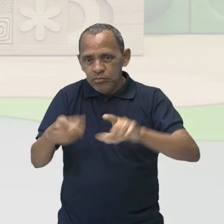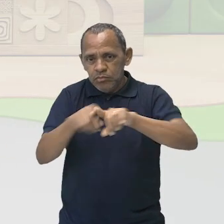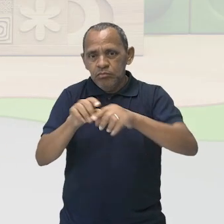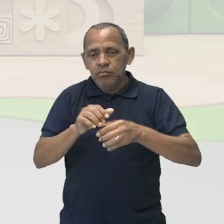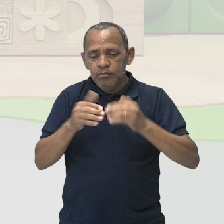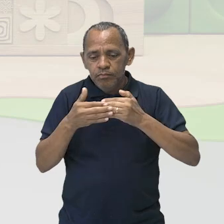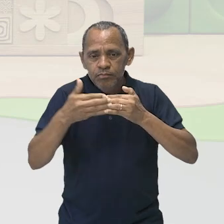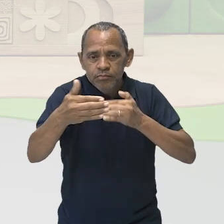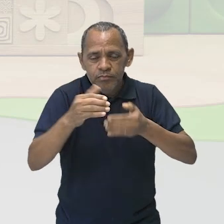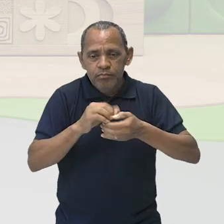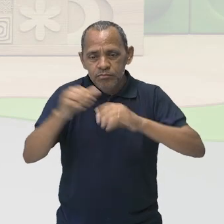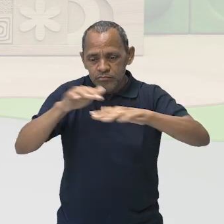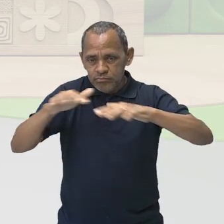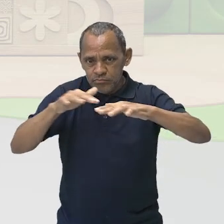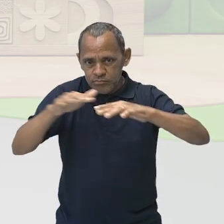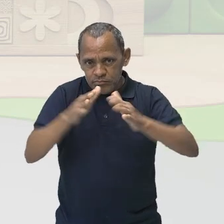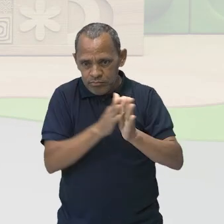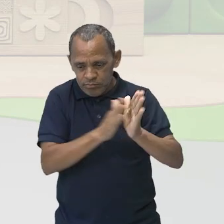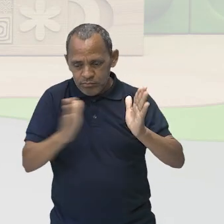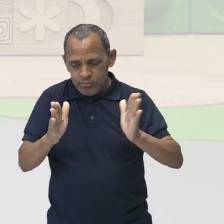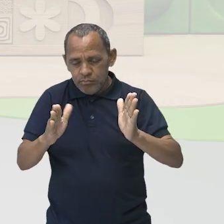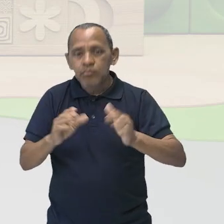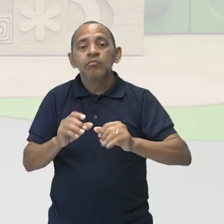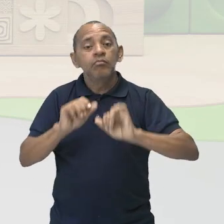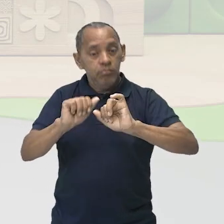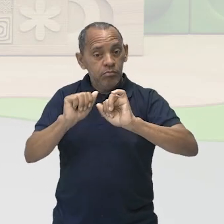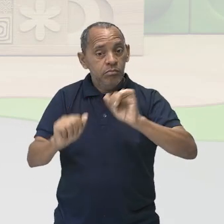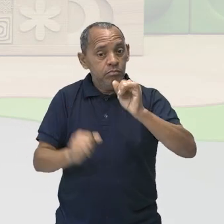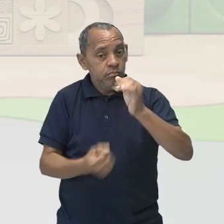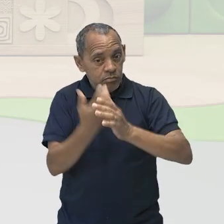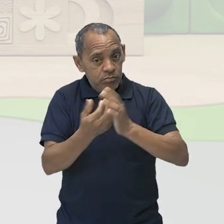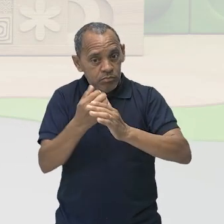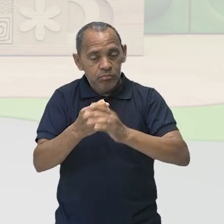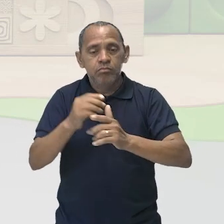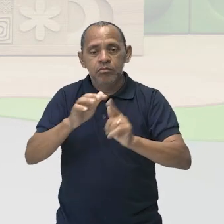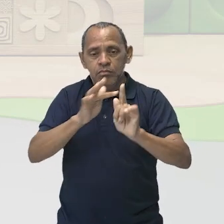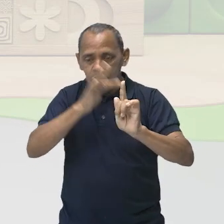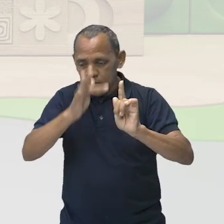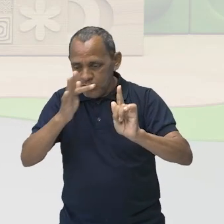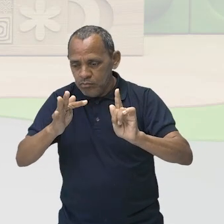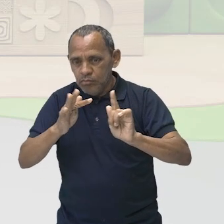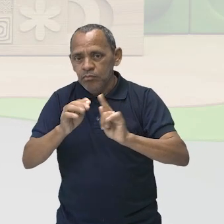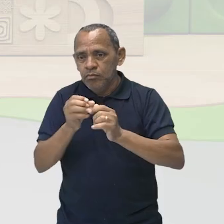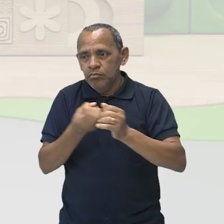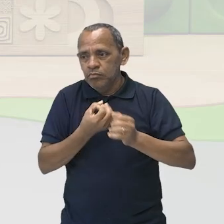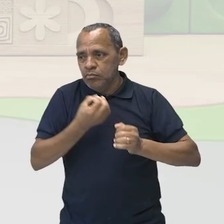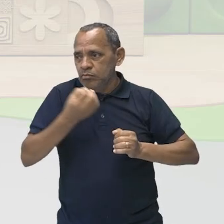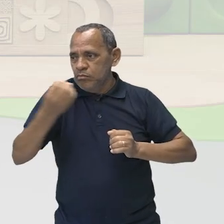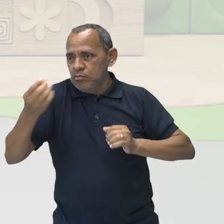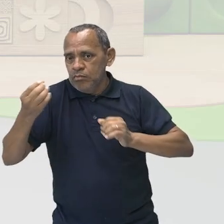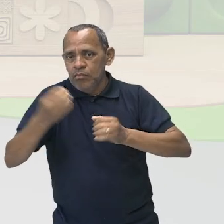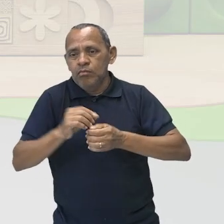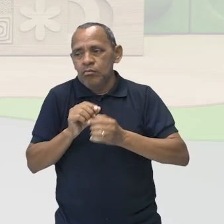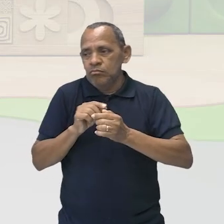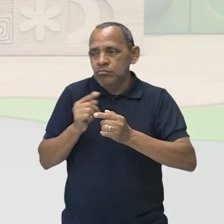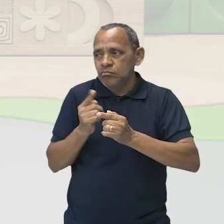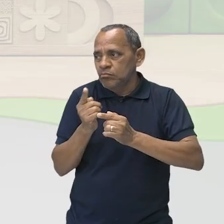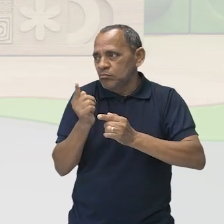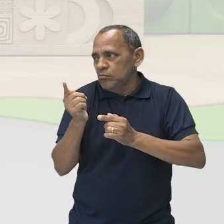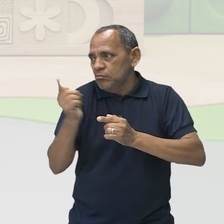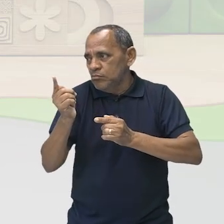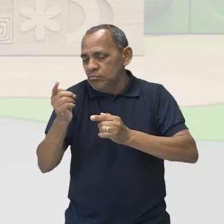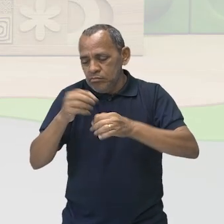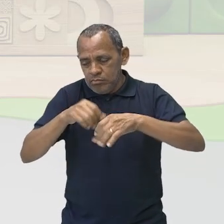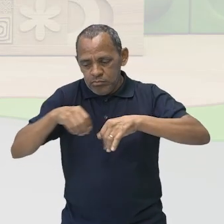terremoto, durante o terremoto, também podem produzir infrações, que podem viajar grandes distâncias pelo solo e pela